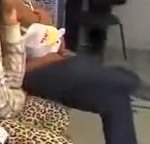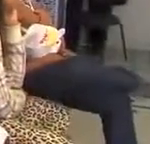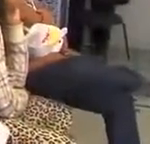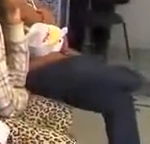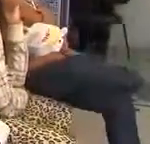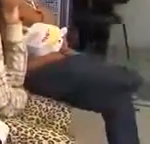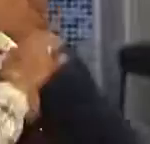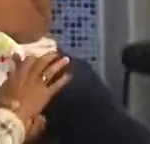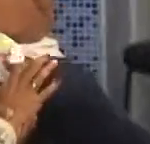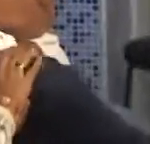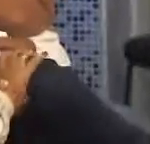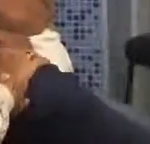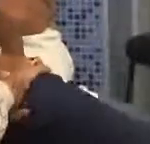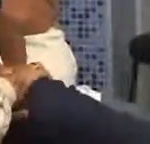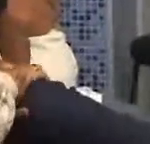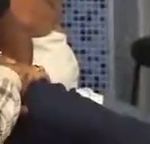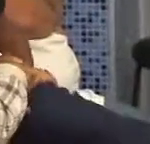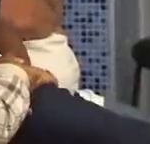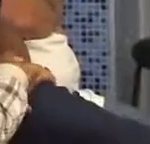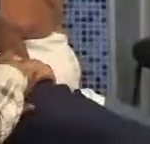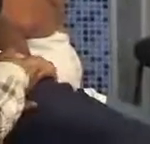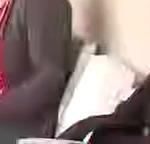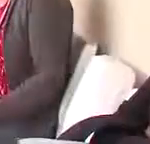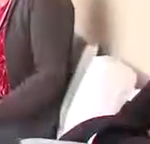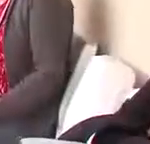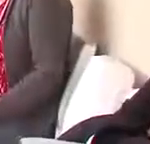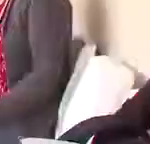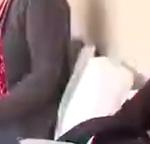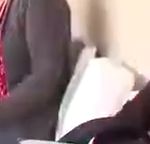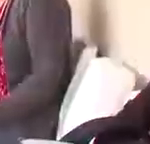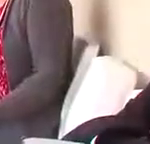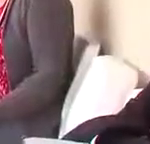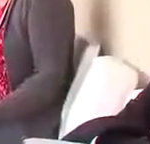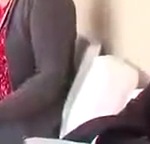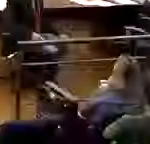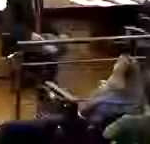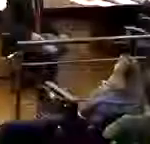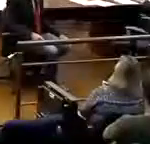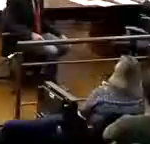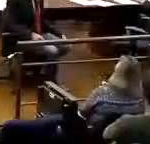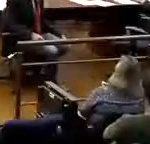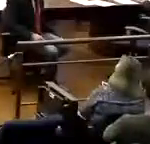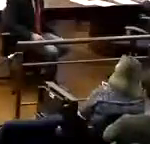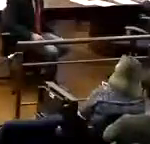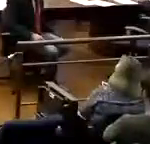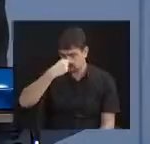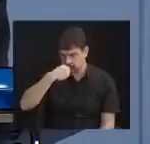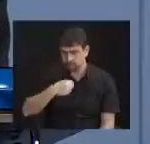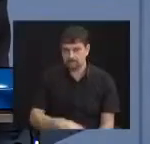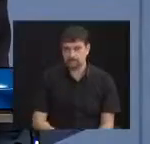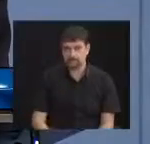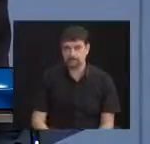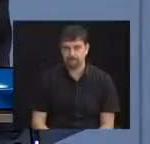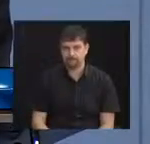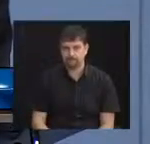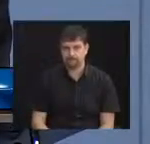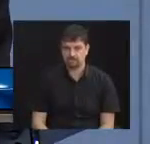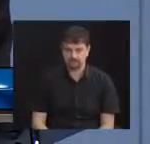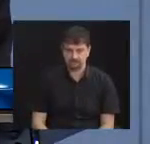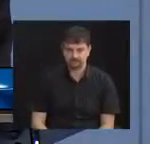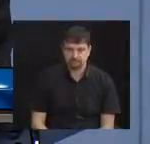porque os familiares também adoeceram e fizeram exames que comprovaram H1N1. Na Câmara Municipal, o vereador